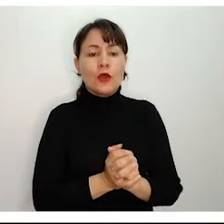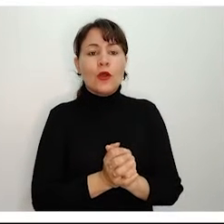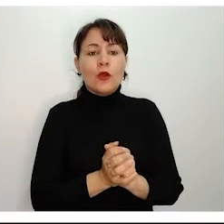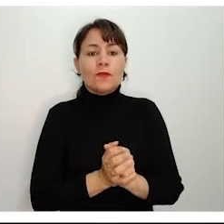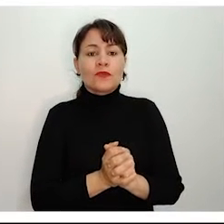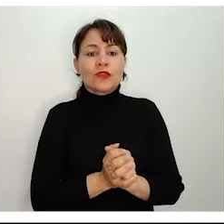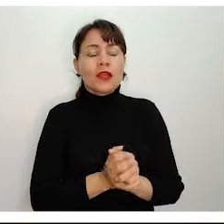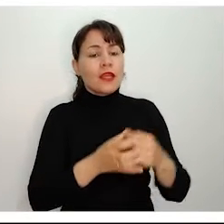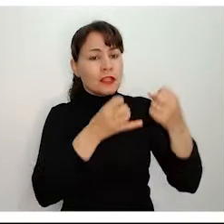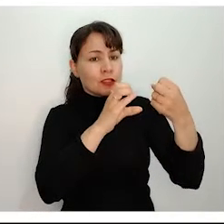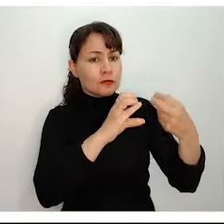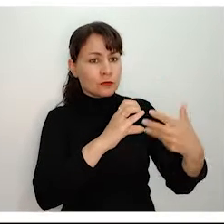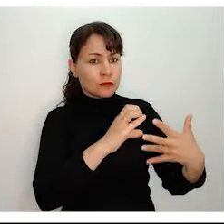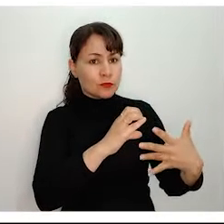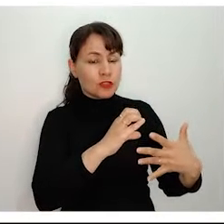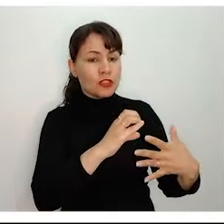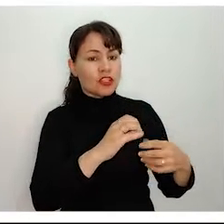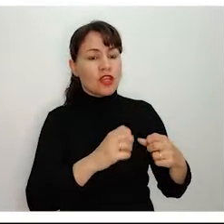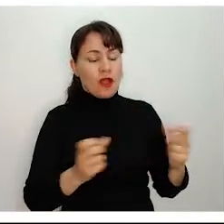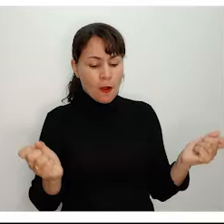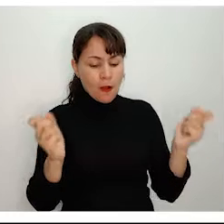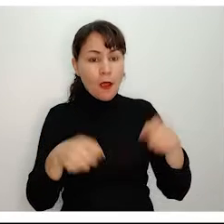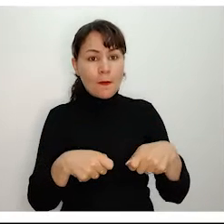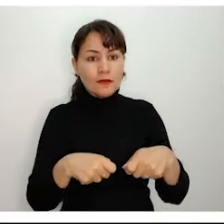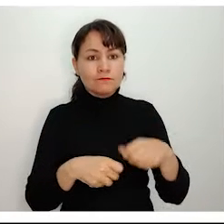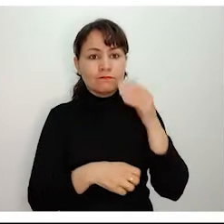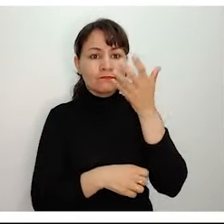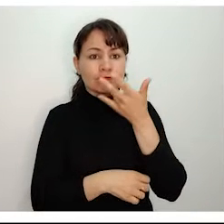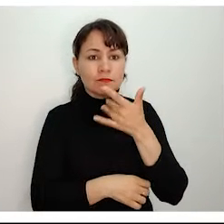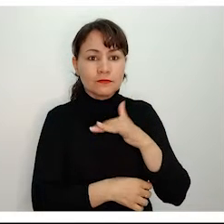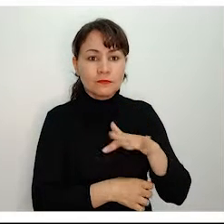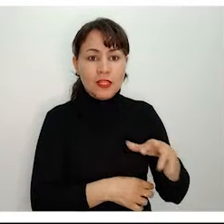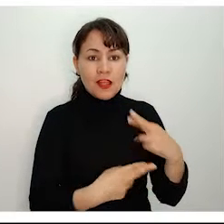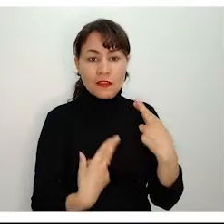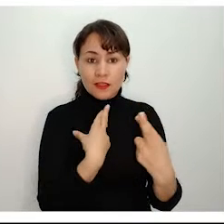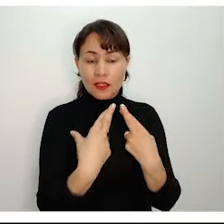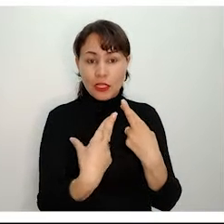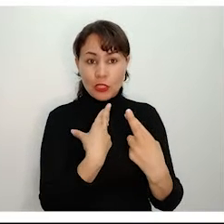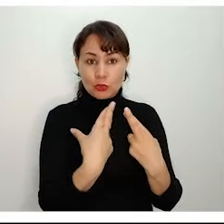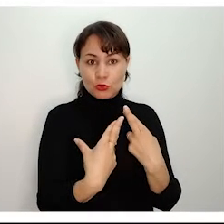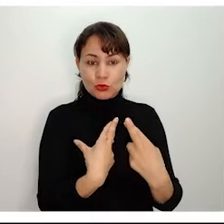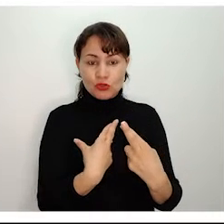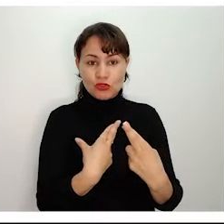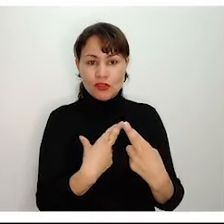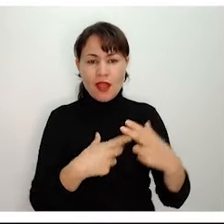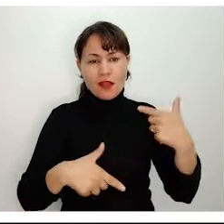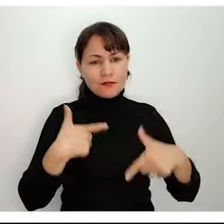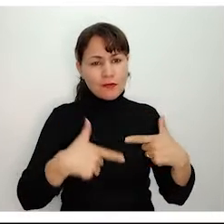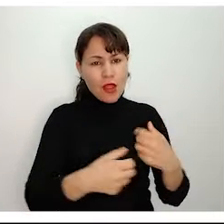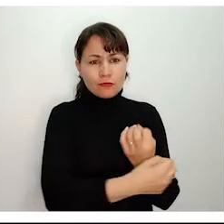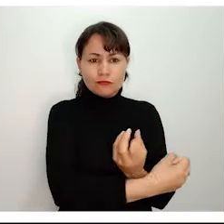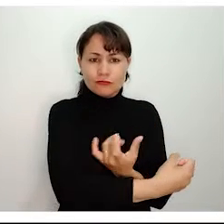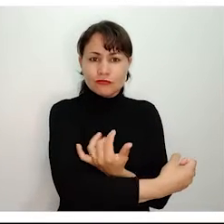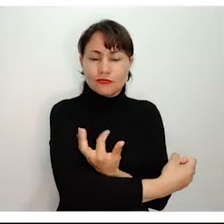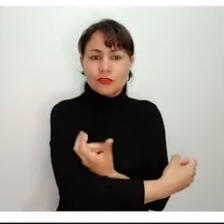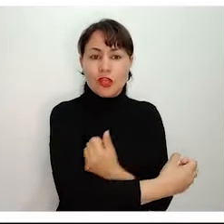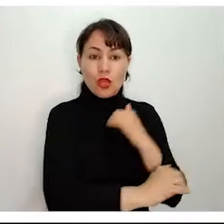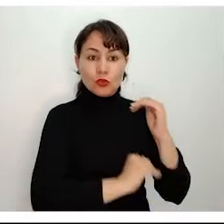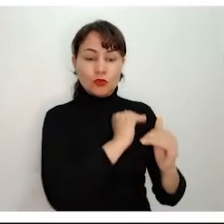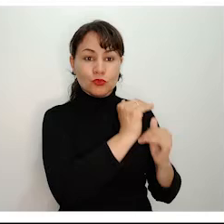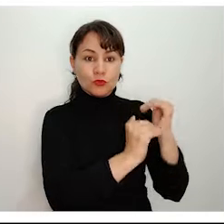o desenvolvimento, ele diz respeito à capacidade da criança se relacionar, lidar